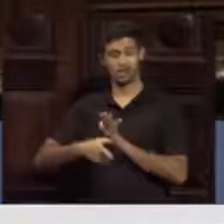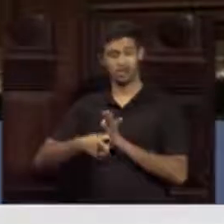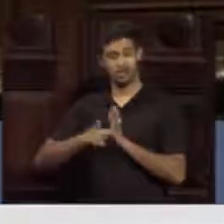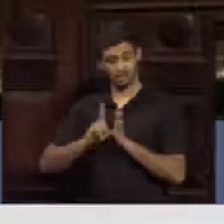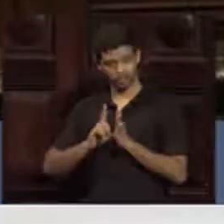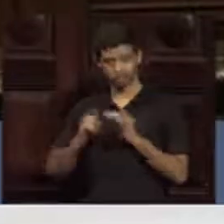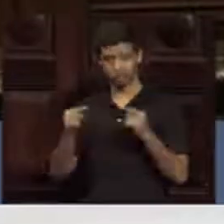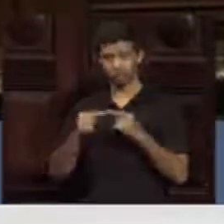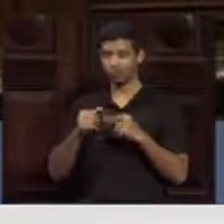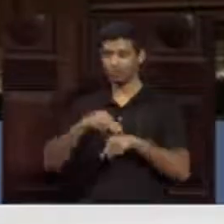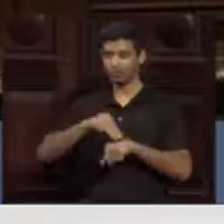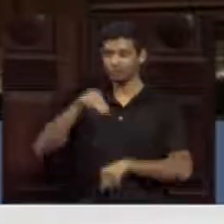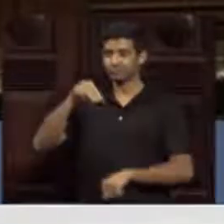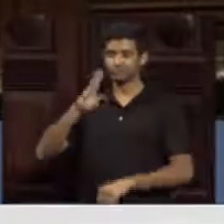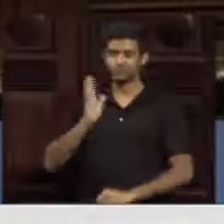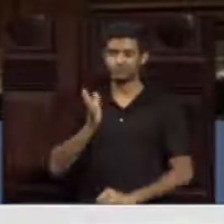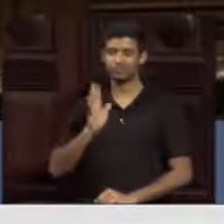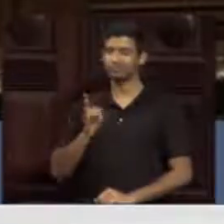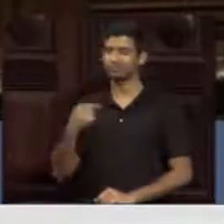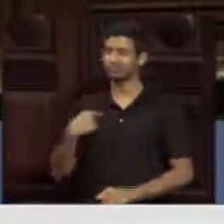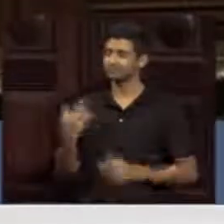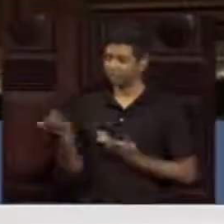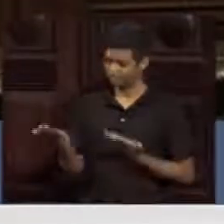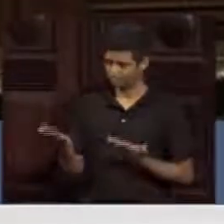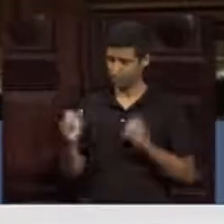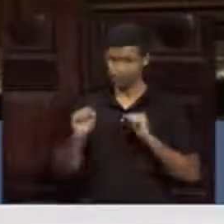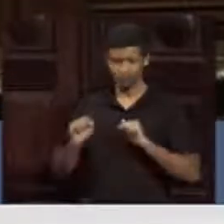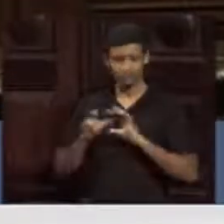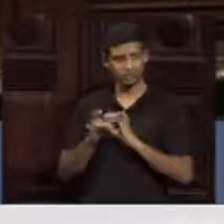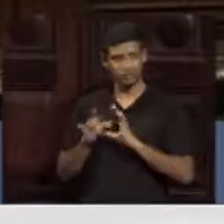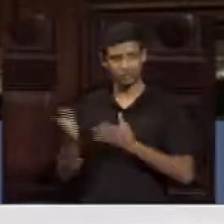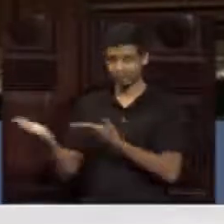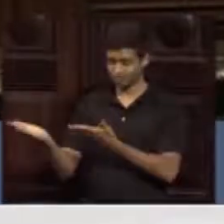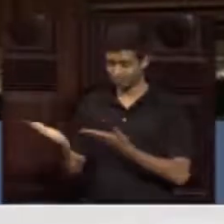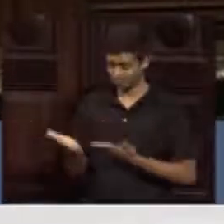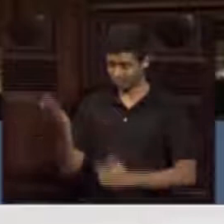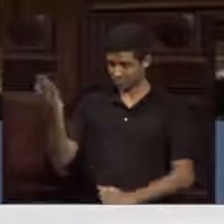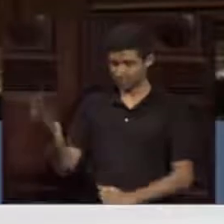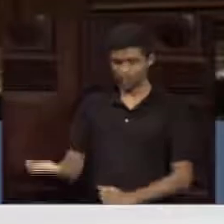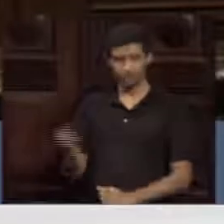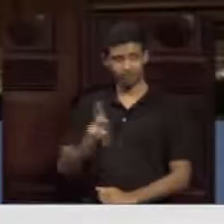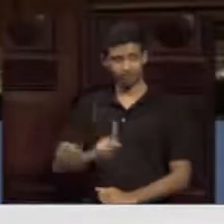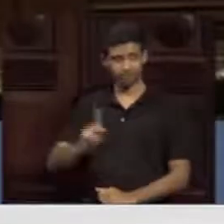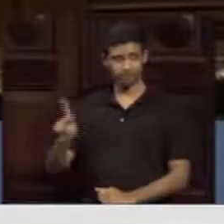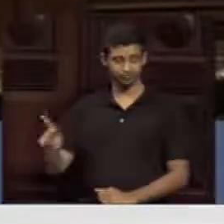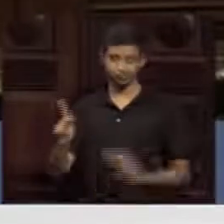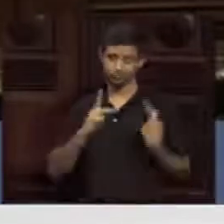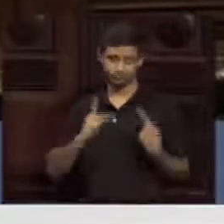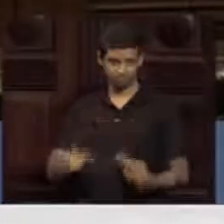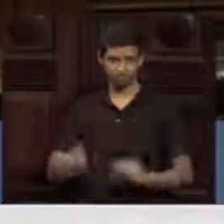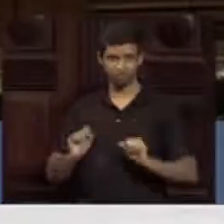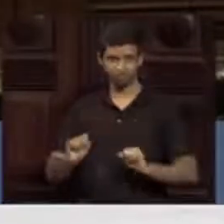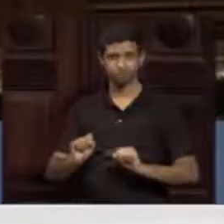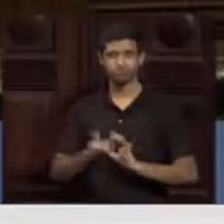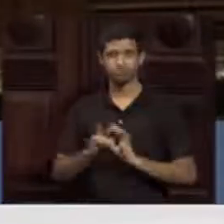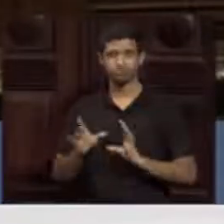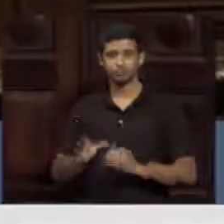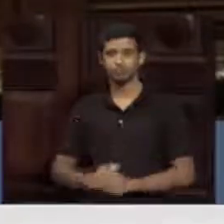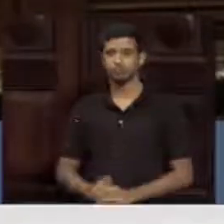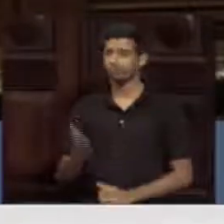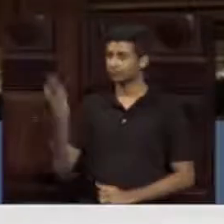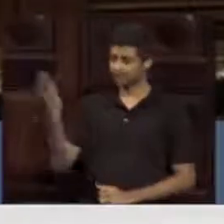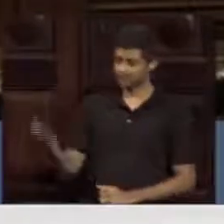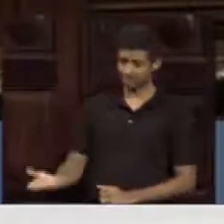do mestrando convidar um professor visitante. E ele